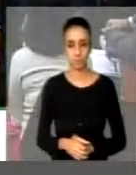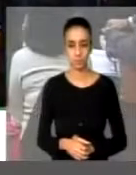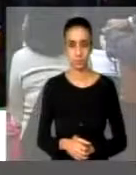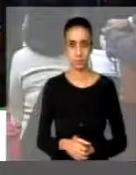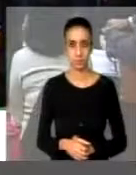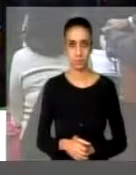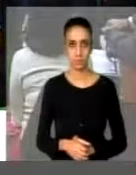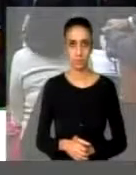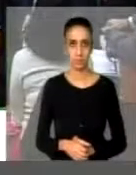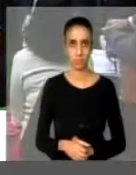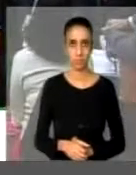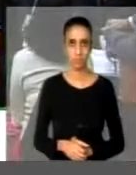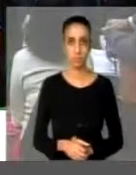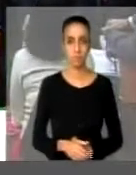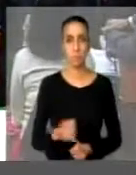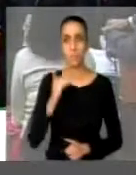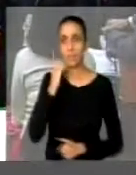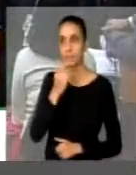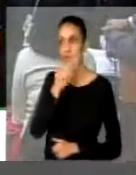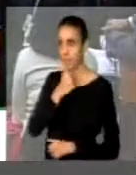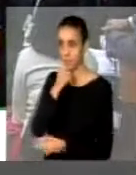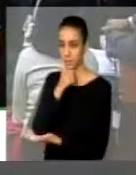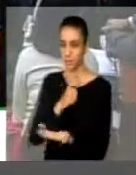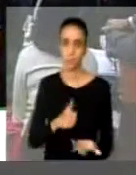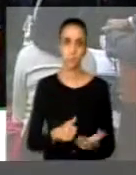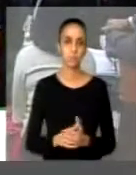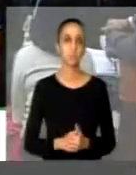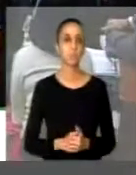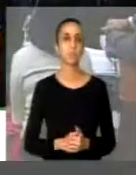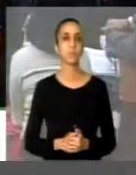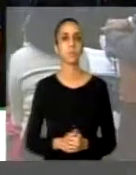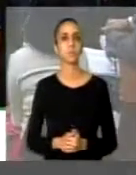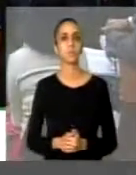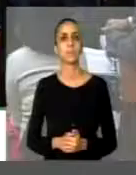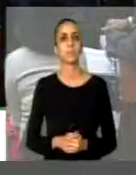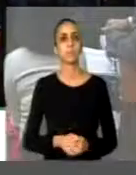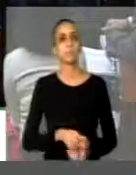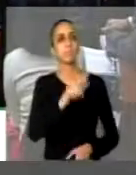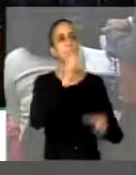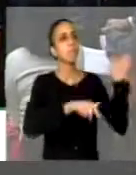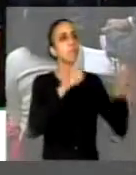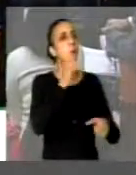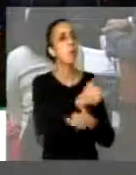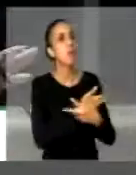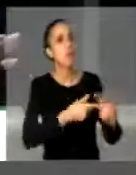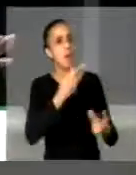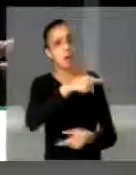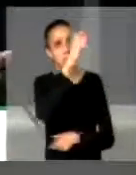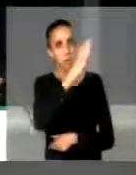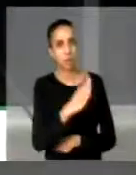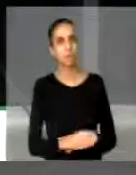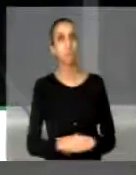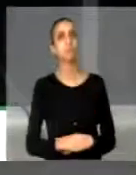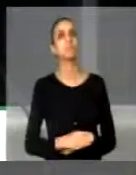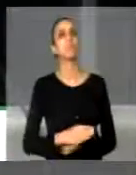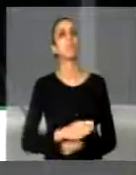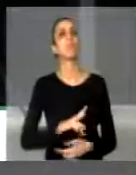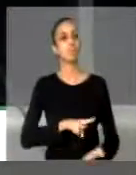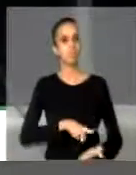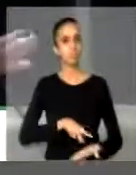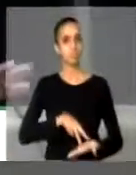Caros deputados, queridas deputadas, as mulheres deste país estão ocupando o seu espaço e não